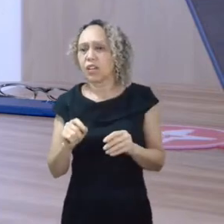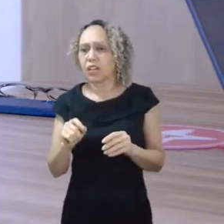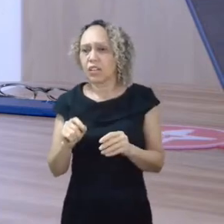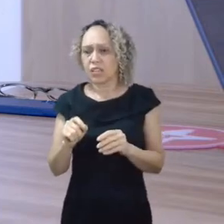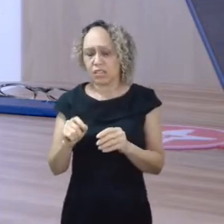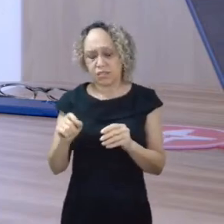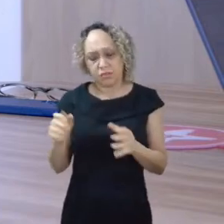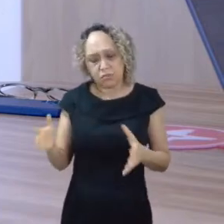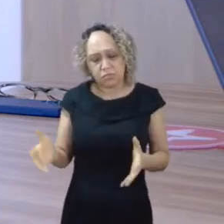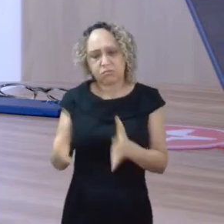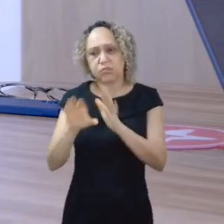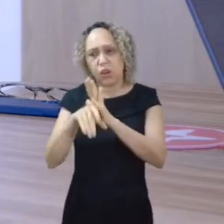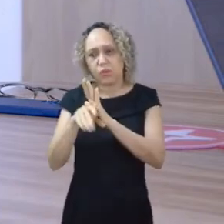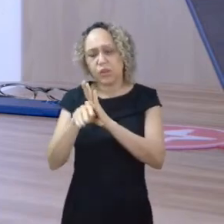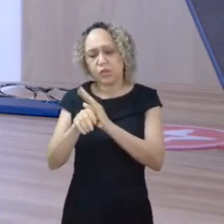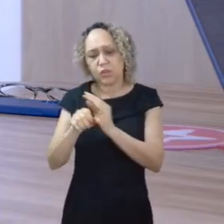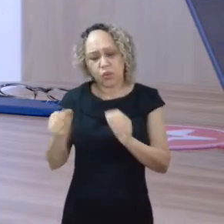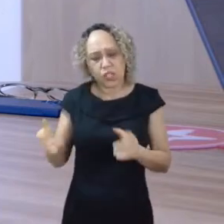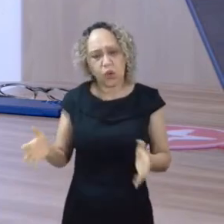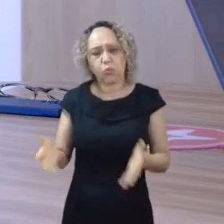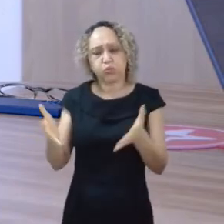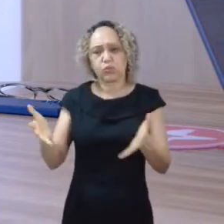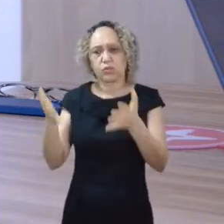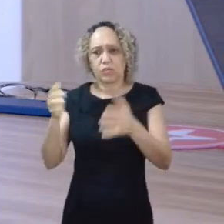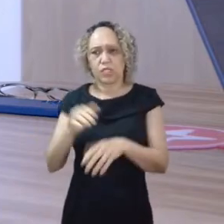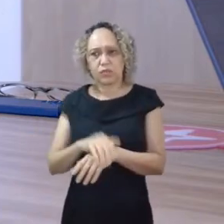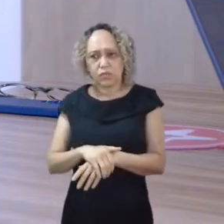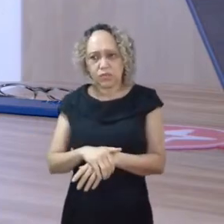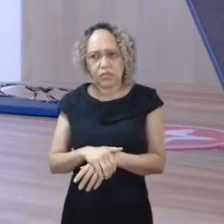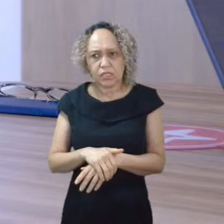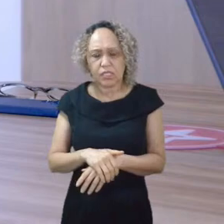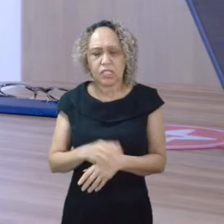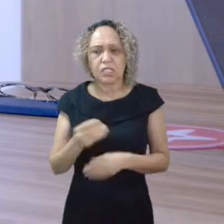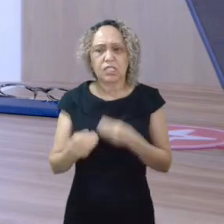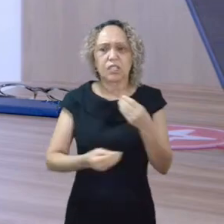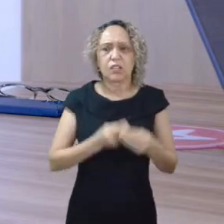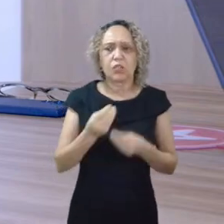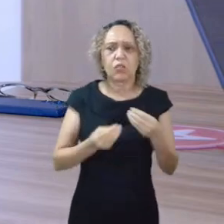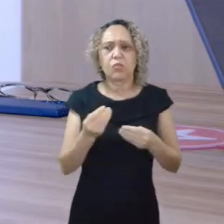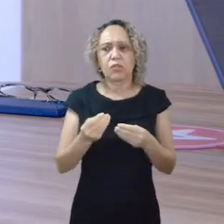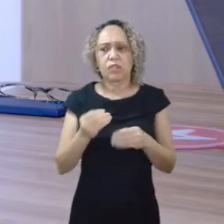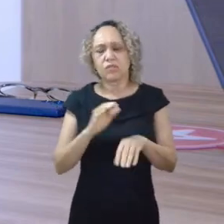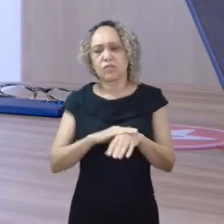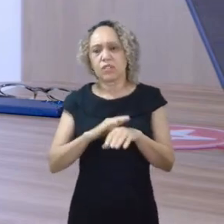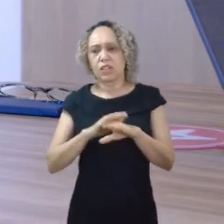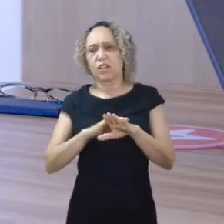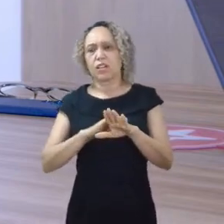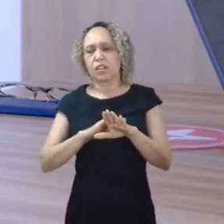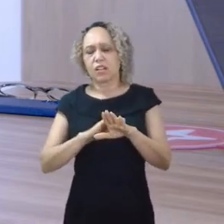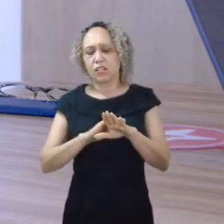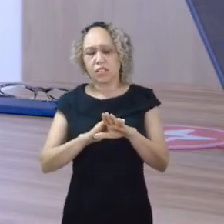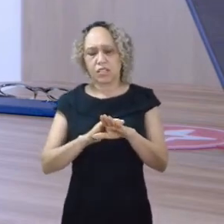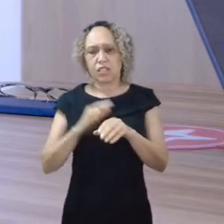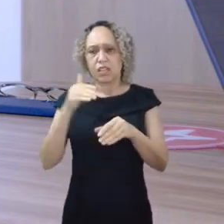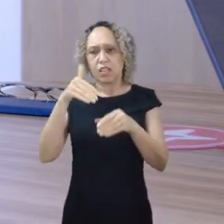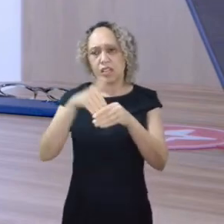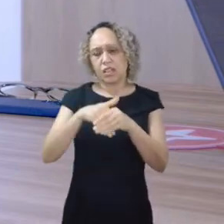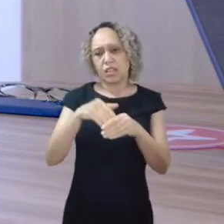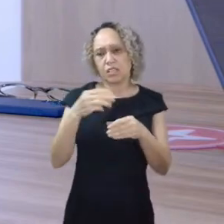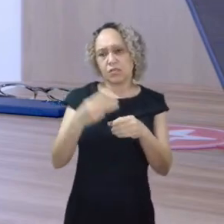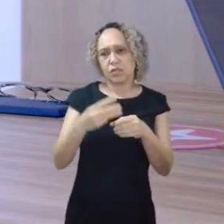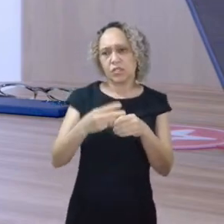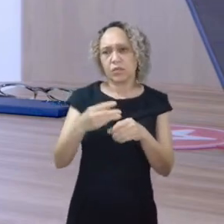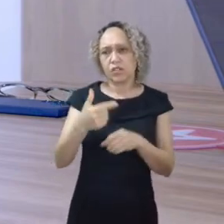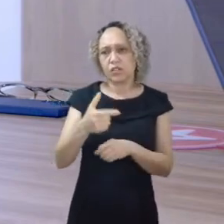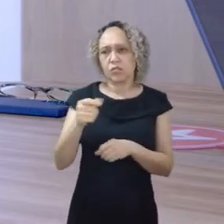decidido diferente, não permitiu o impulsionamento, como é que ia ficar a lógica da eleição municipal em 2024? A gente sabe que muitos vereadores